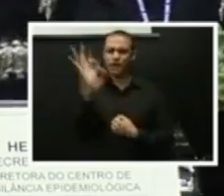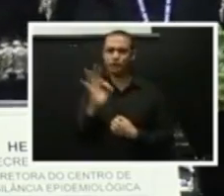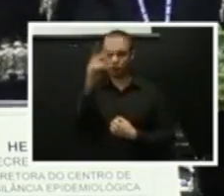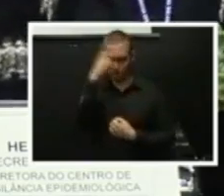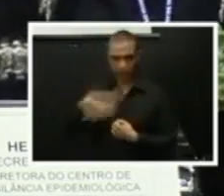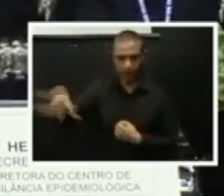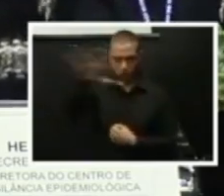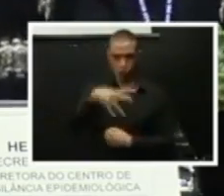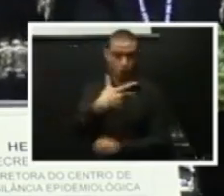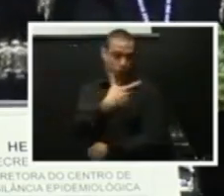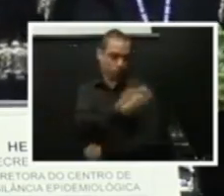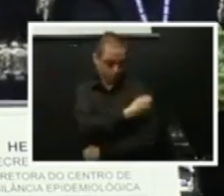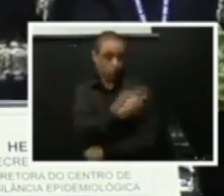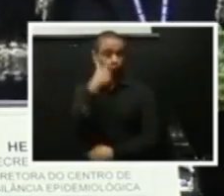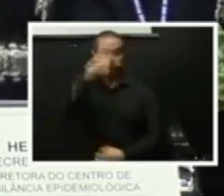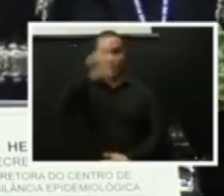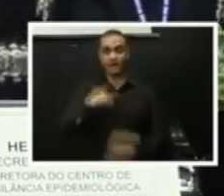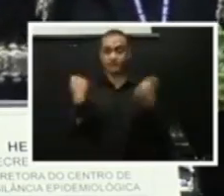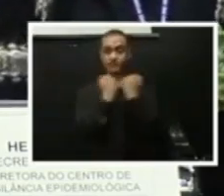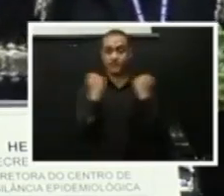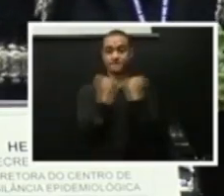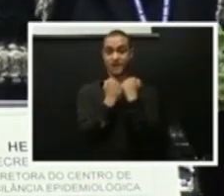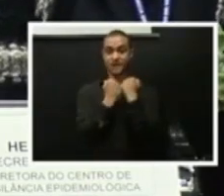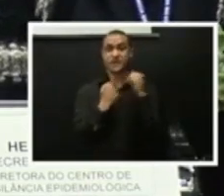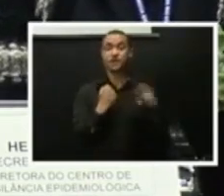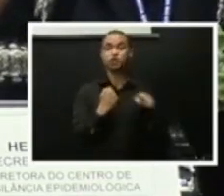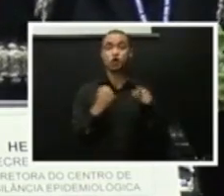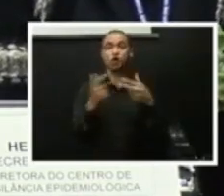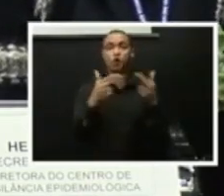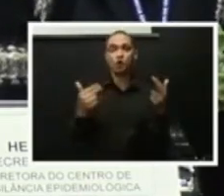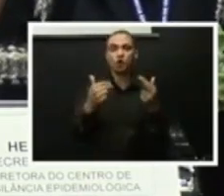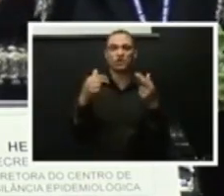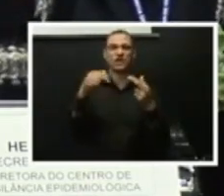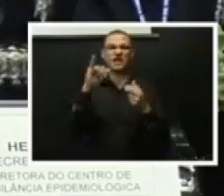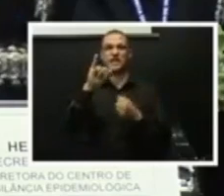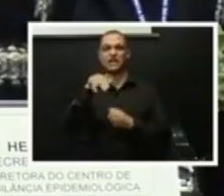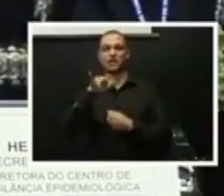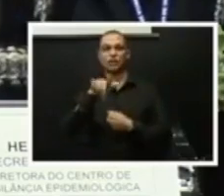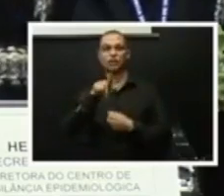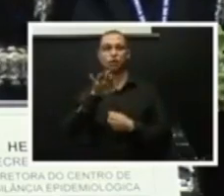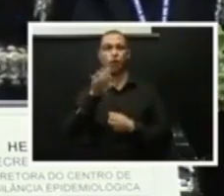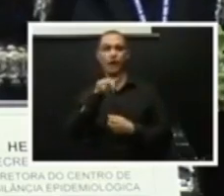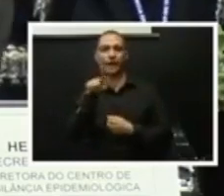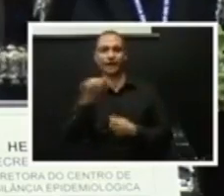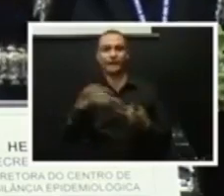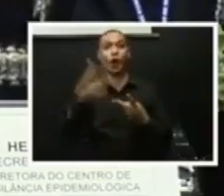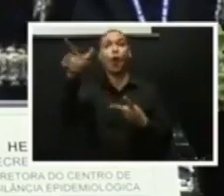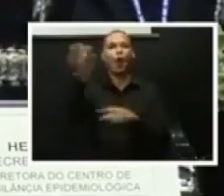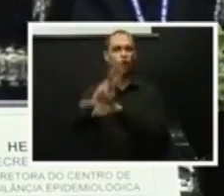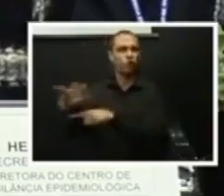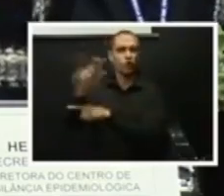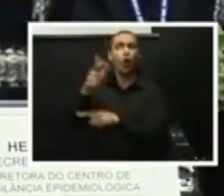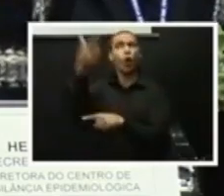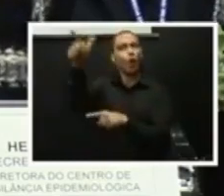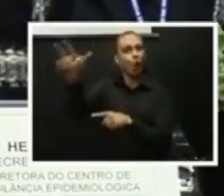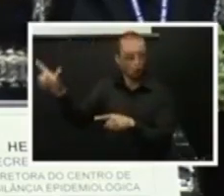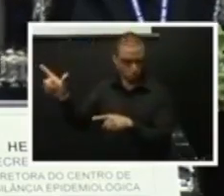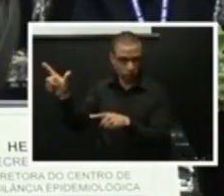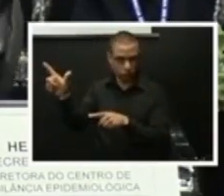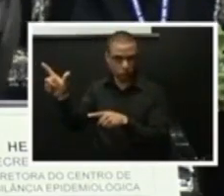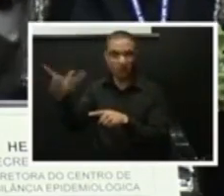daqueles que estão a vacina protegidos contra essas cepas de influência essas cepas vir já estão circulando